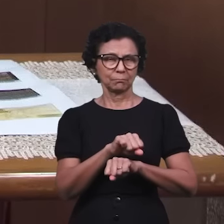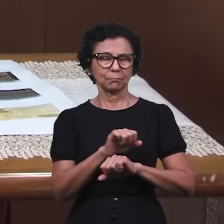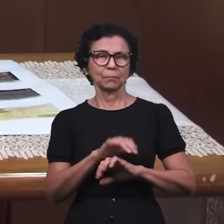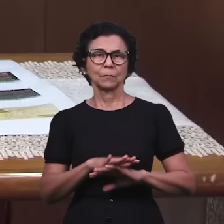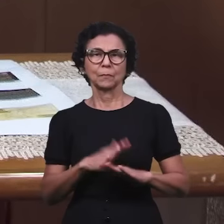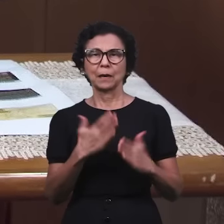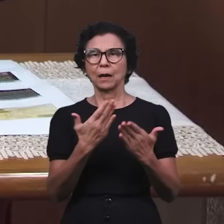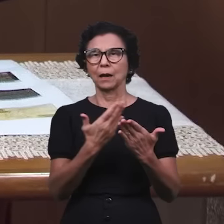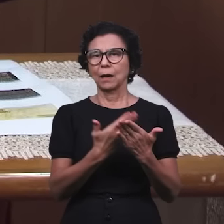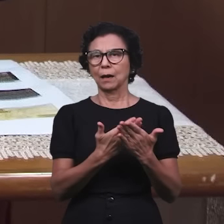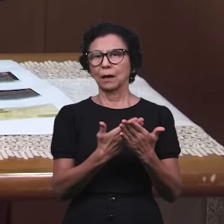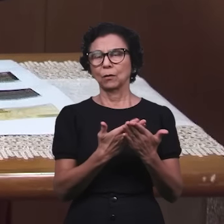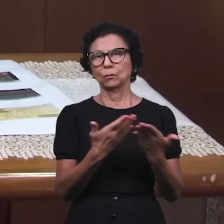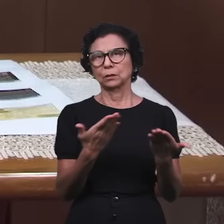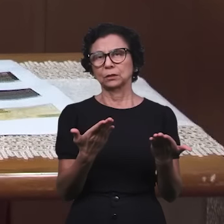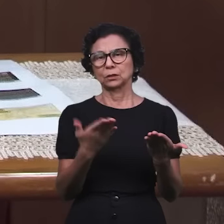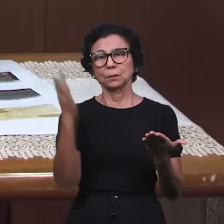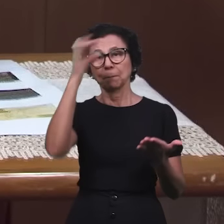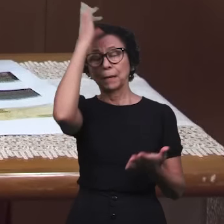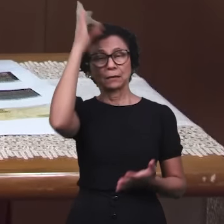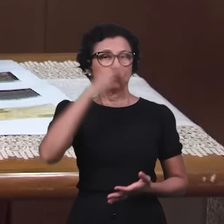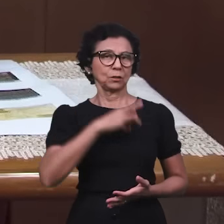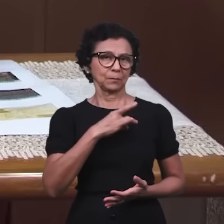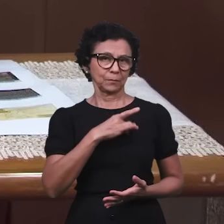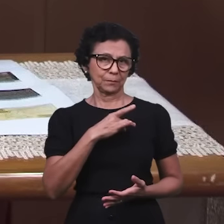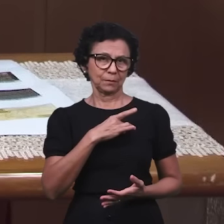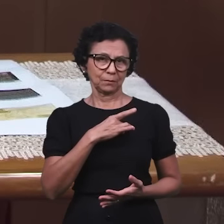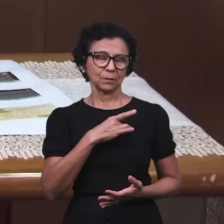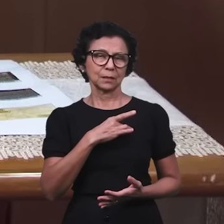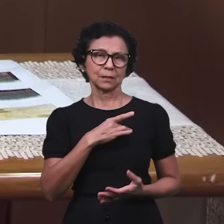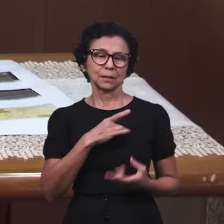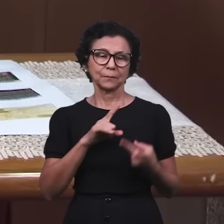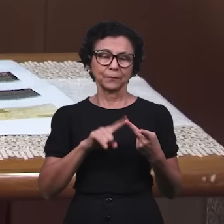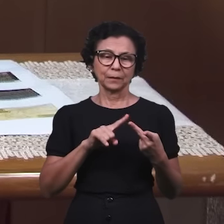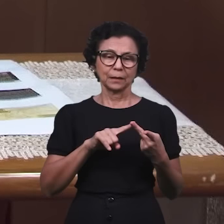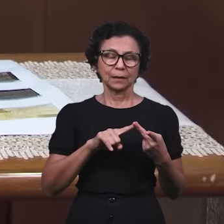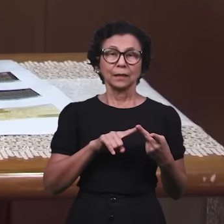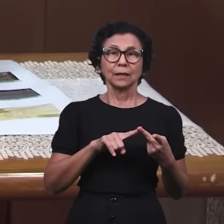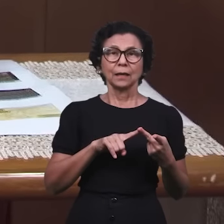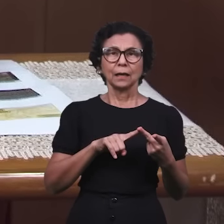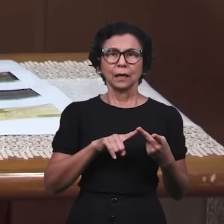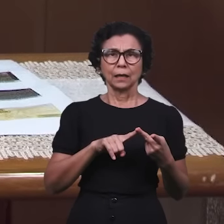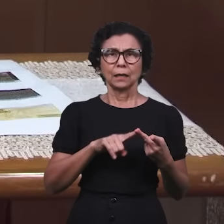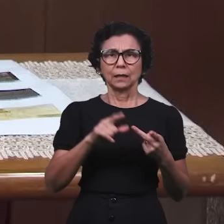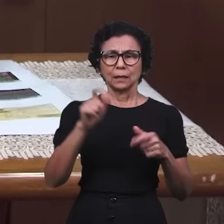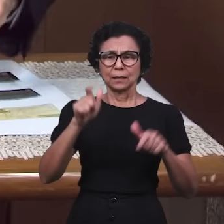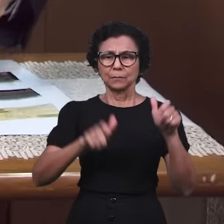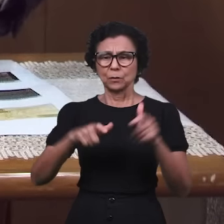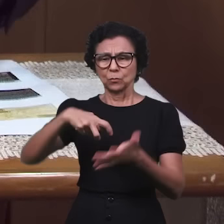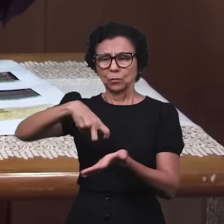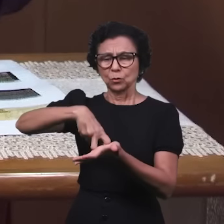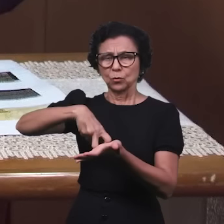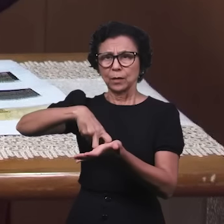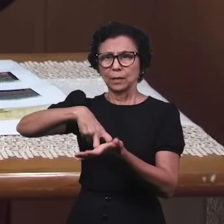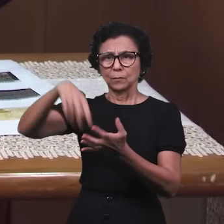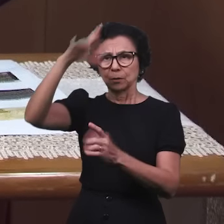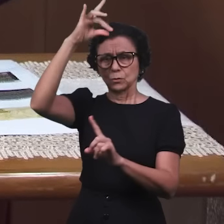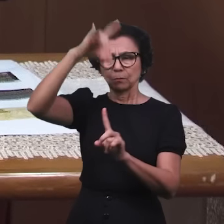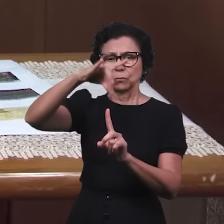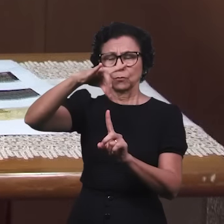a aula de batismo com o Espírito Santo, depois os irmãos ajoelham e são batizados com o Espírito